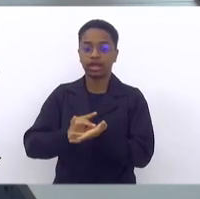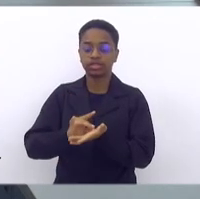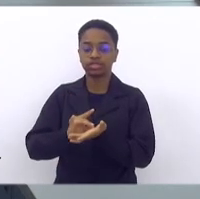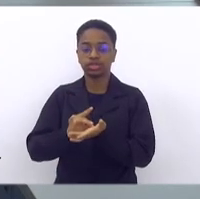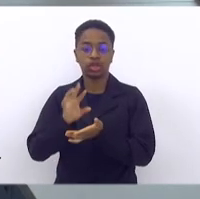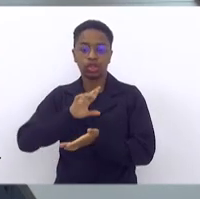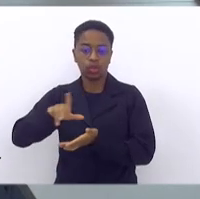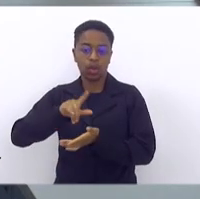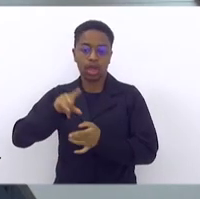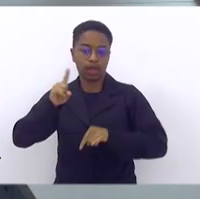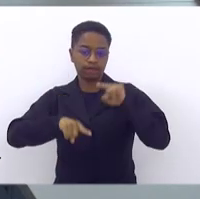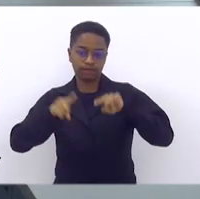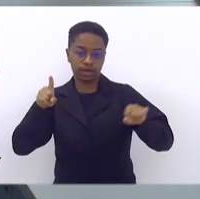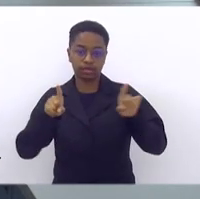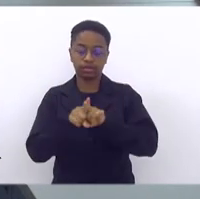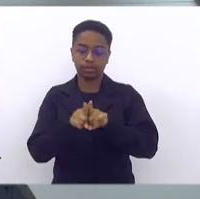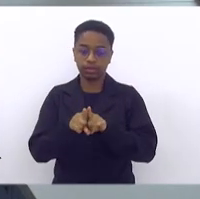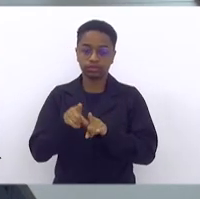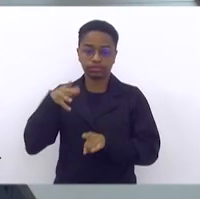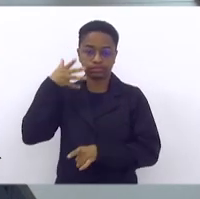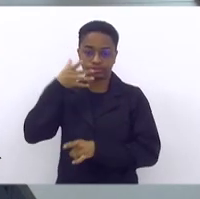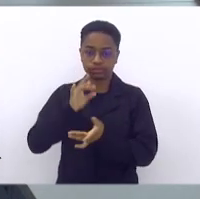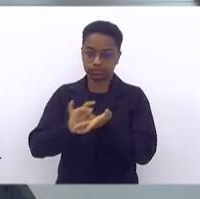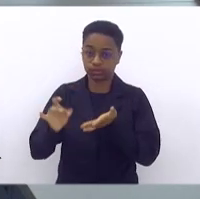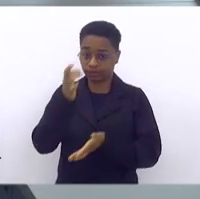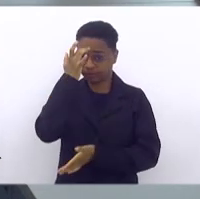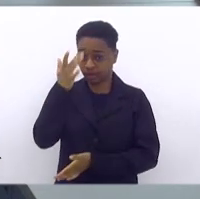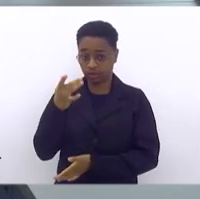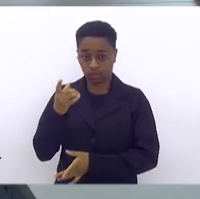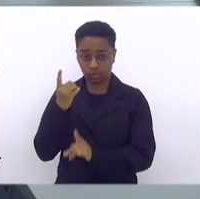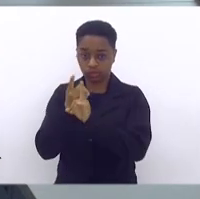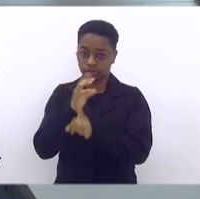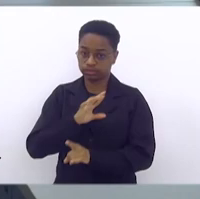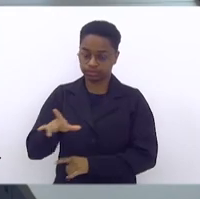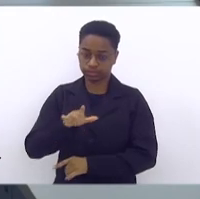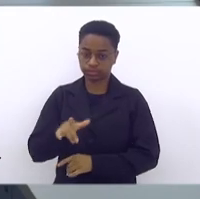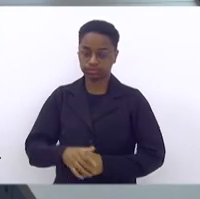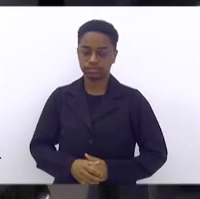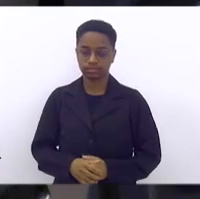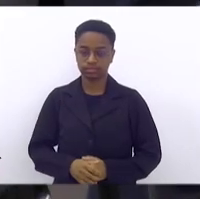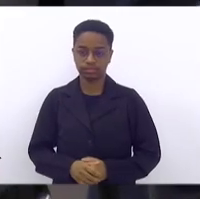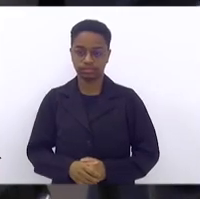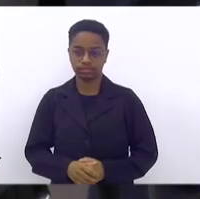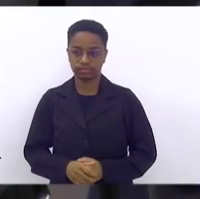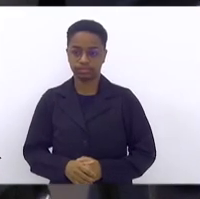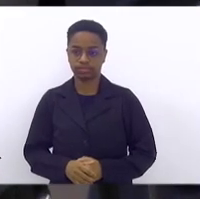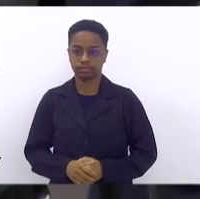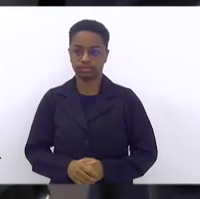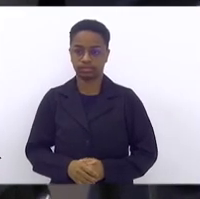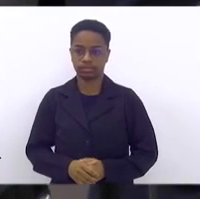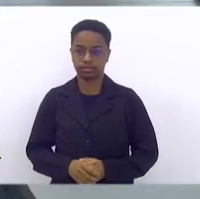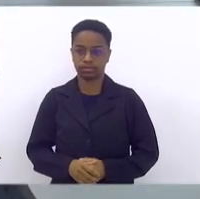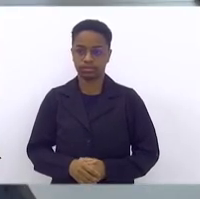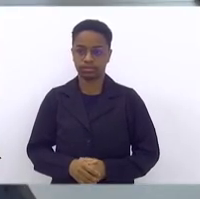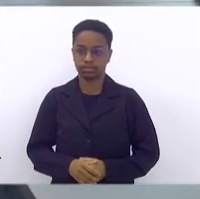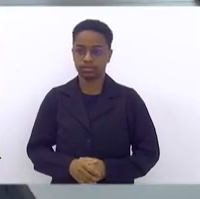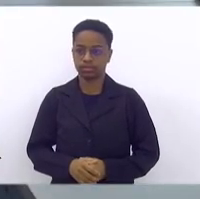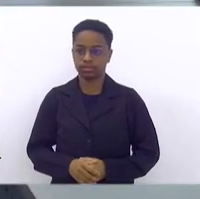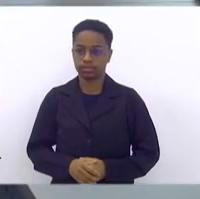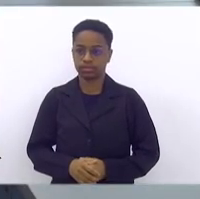fácil de achar. Até a própria Letícia... a gente está tentando achar o que a gente pode entrar de consenso aqui. É isso. Pois